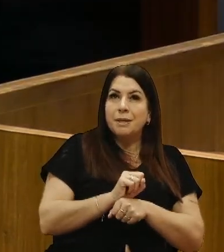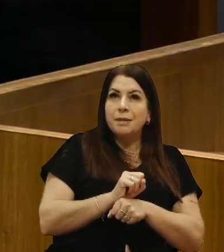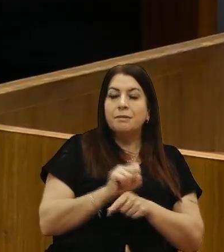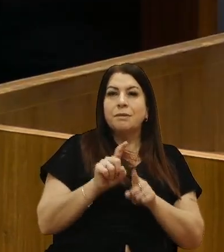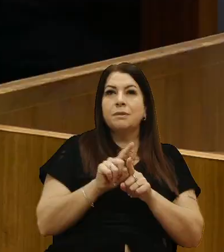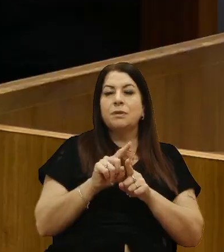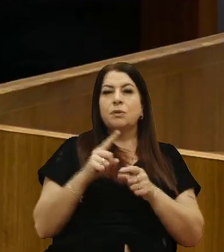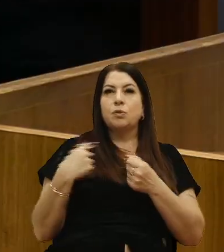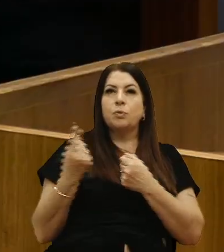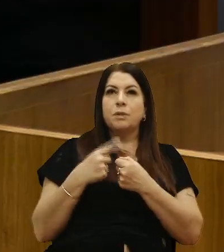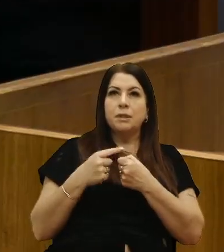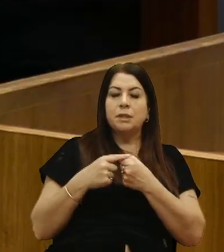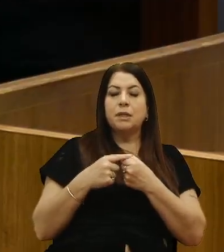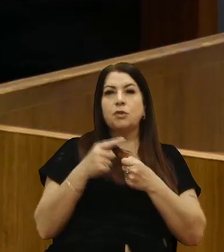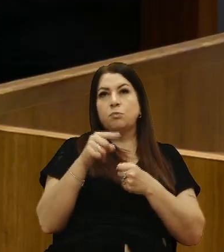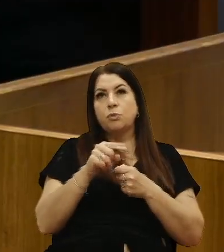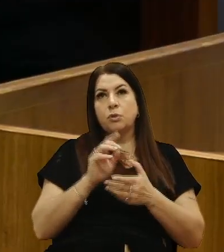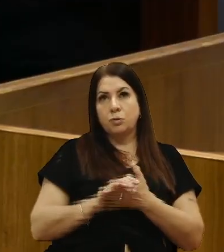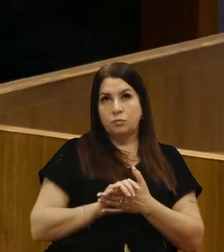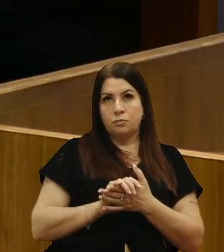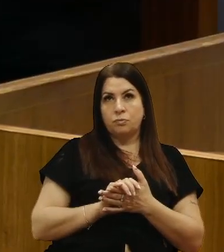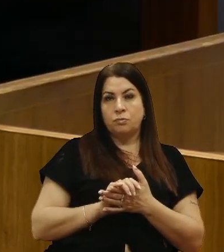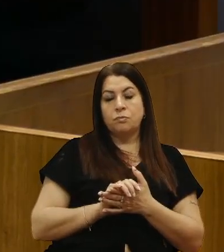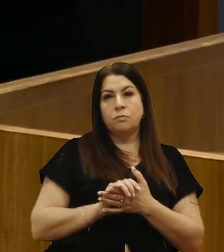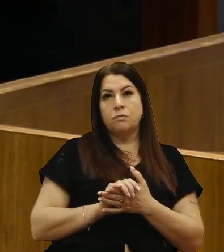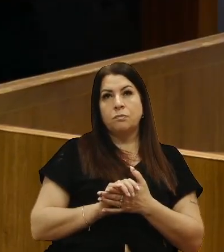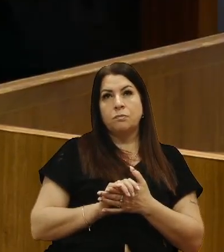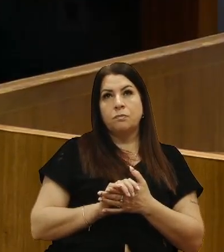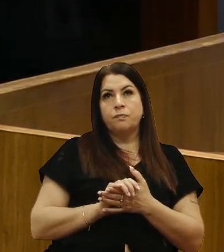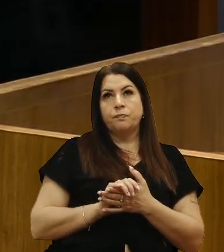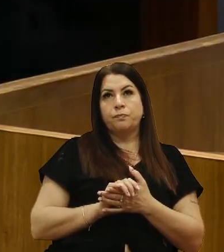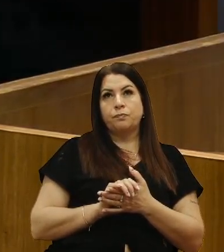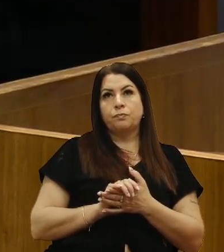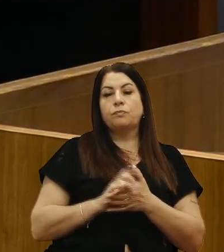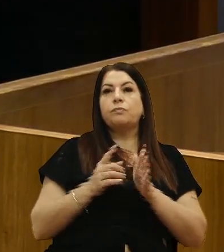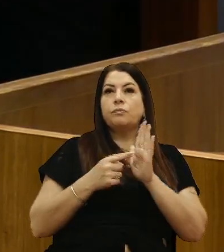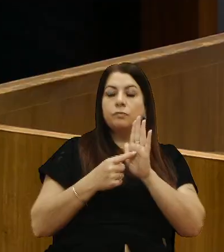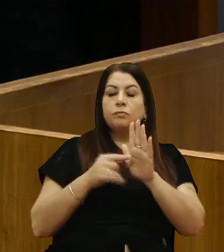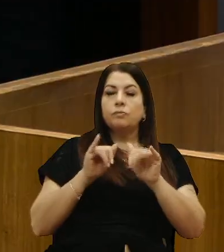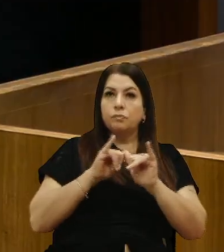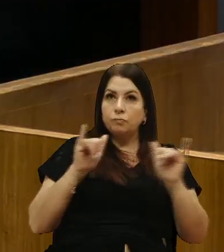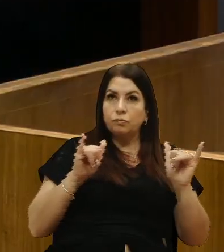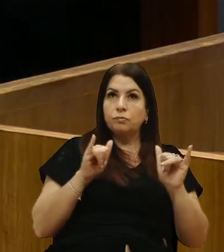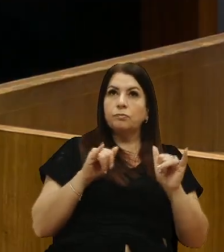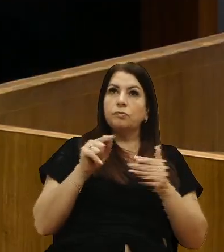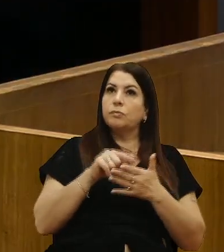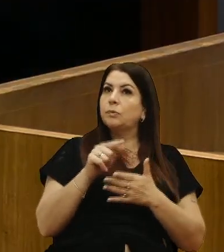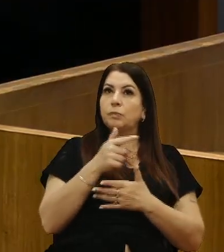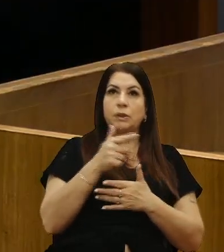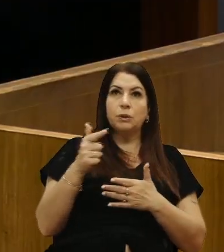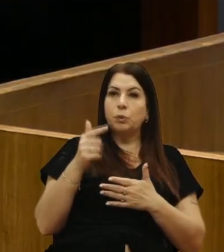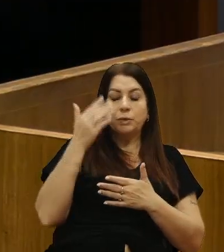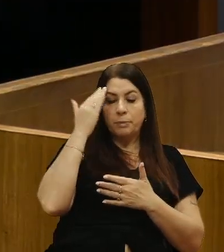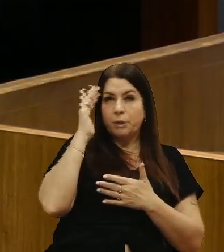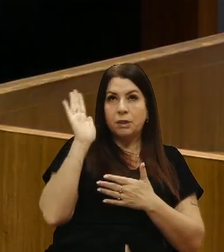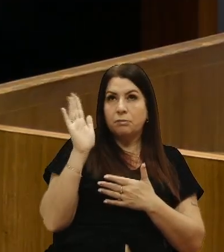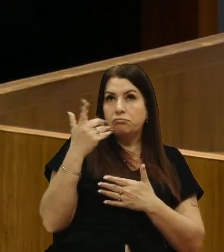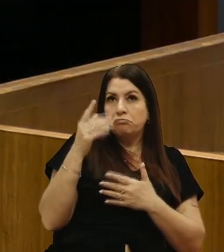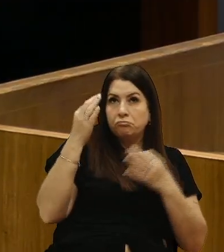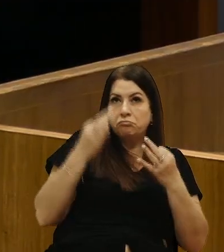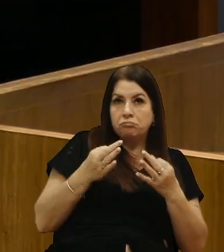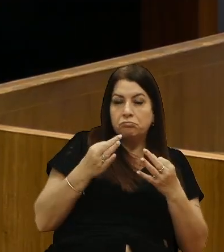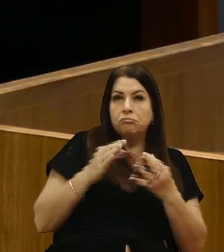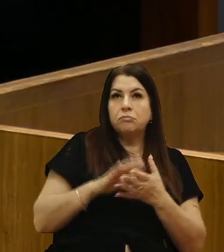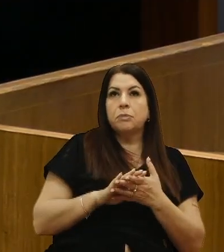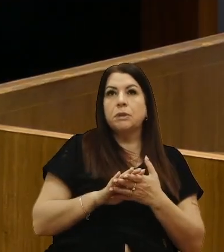na nossa cidade por conta disso. E trouxe a informação de que não sabia, não tinha